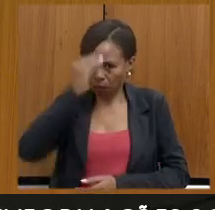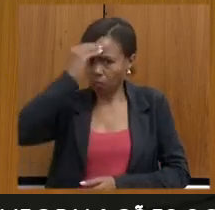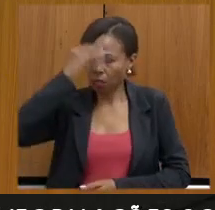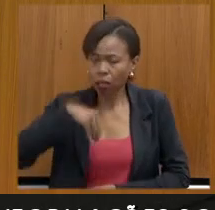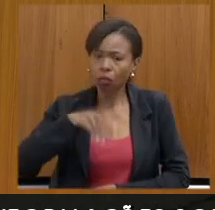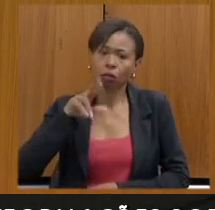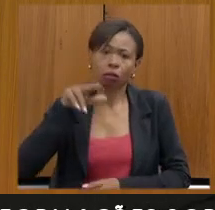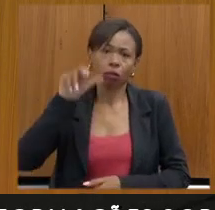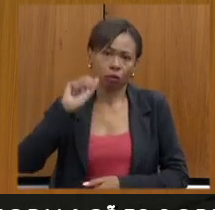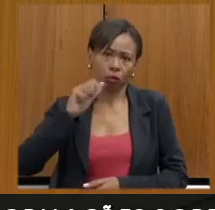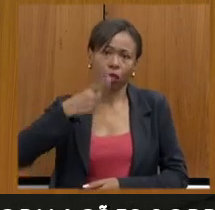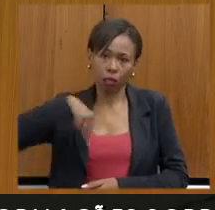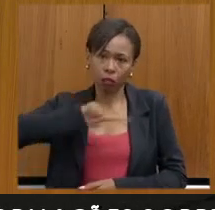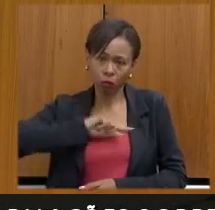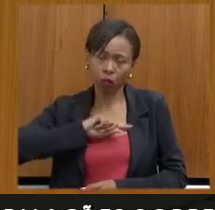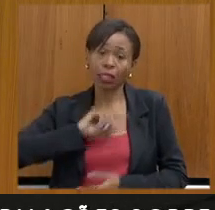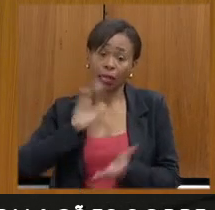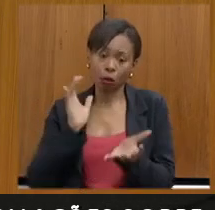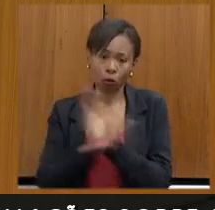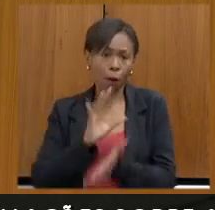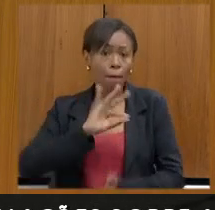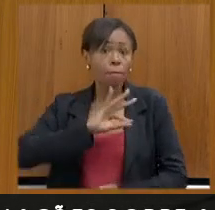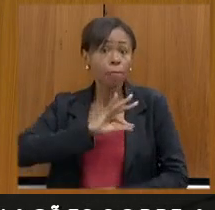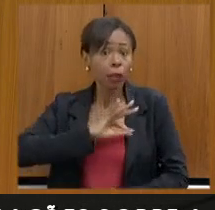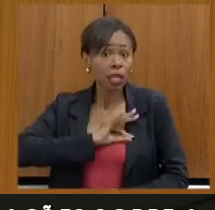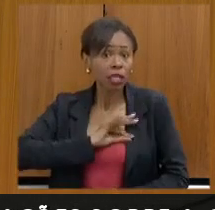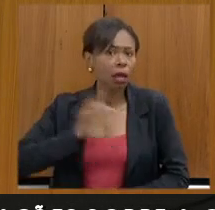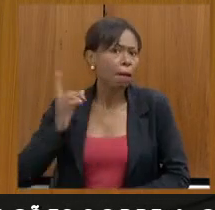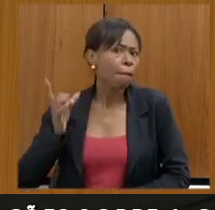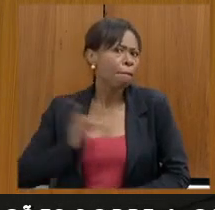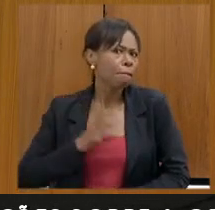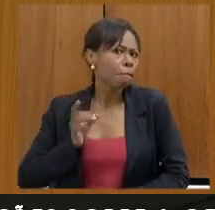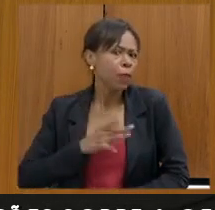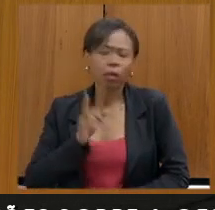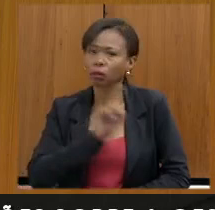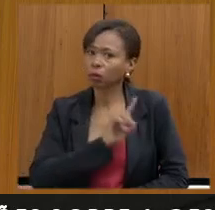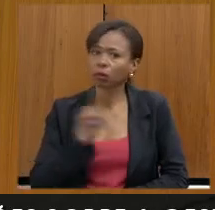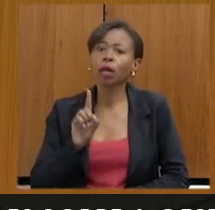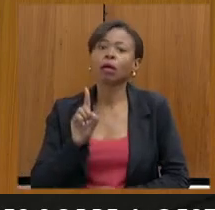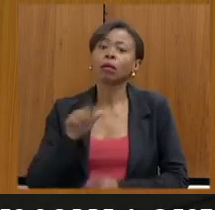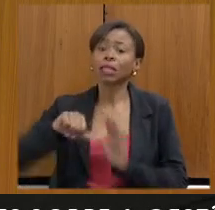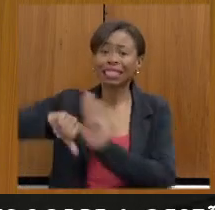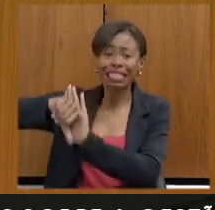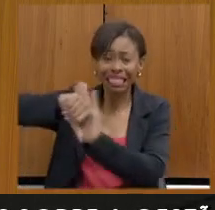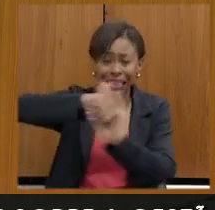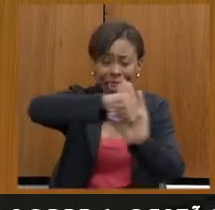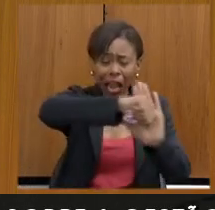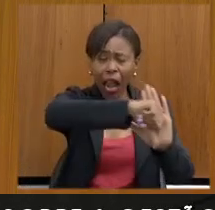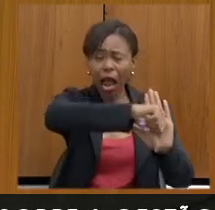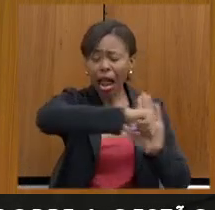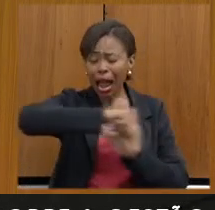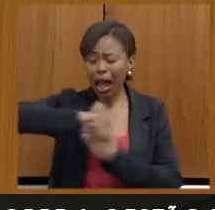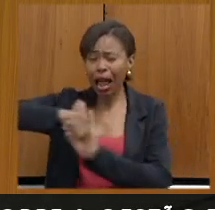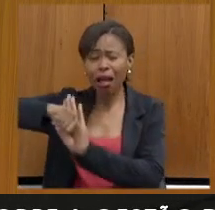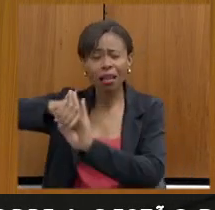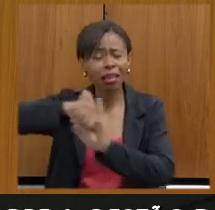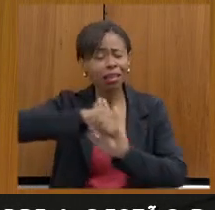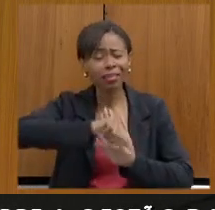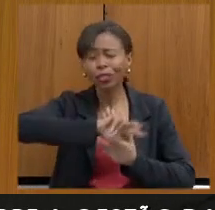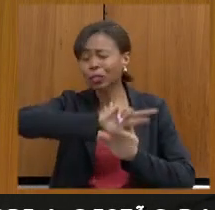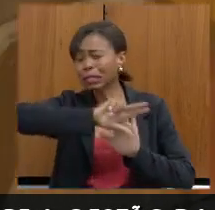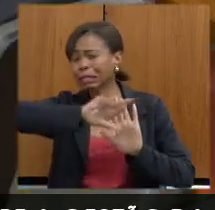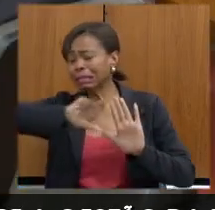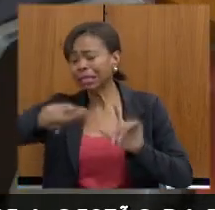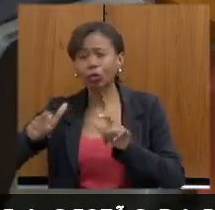avesso eu falo isso nós vamos uma polícia mineira que não tem medo de ser por isso e esses crimes eles estão acontecendo em torno todo tá acontecendo em todo